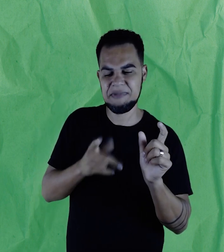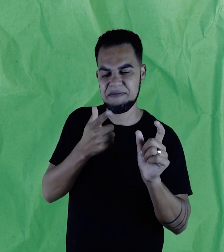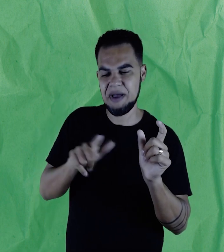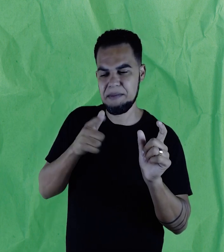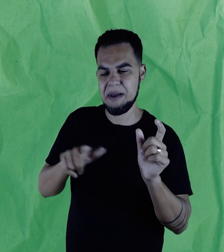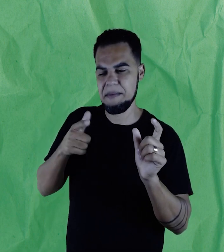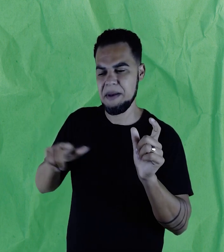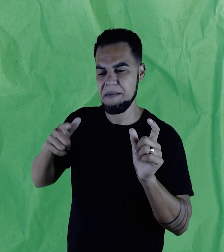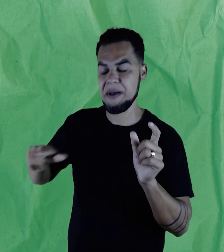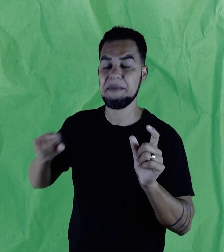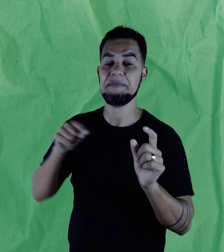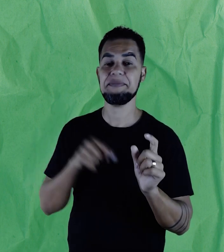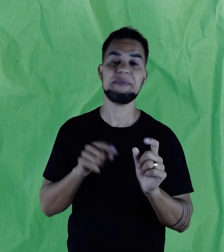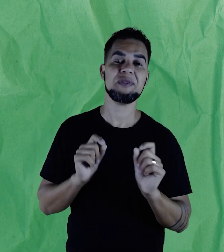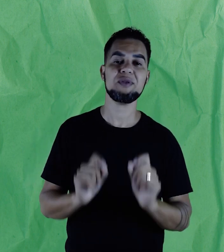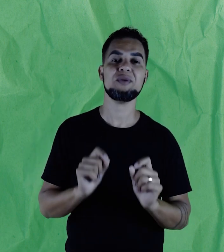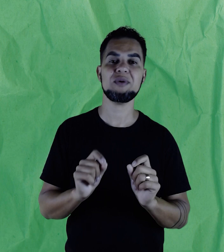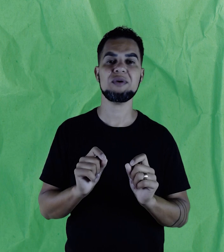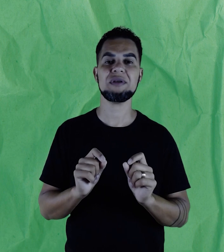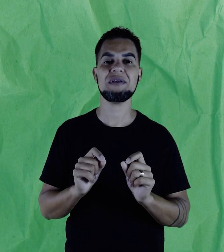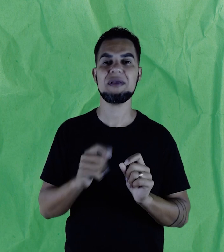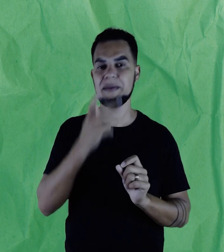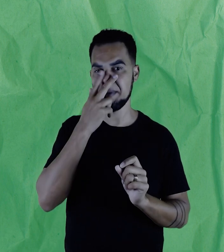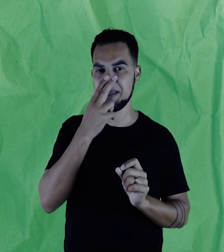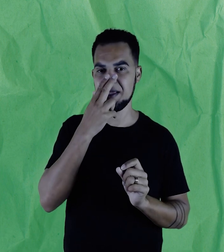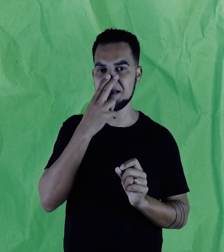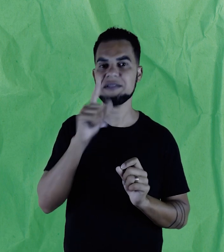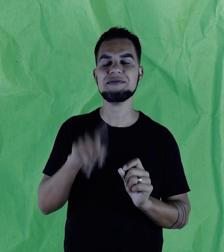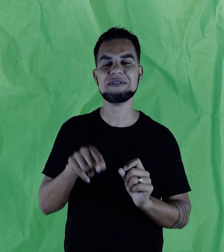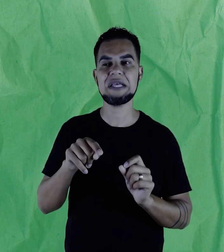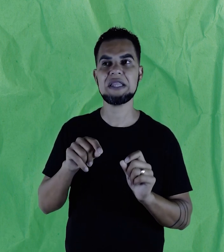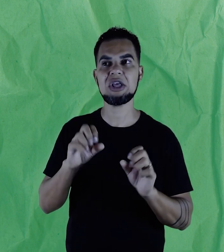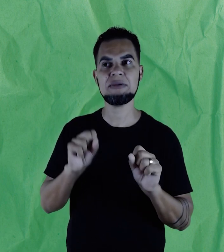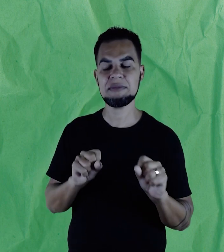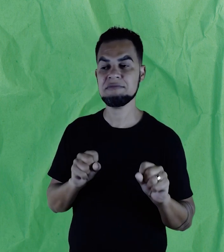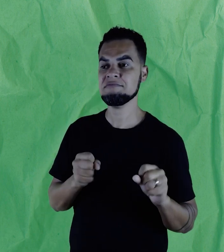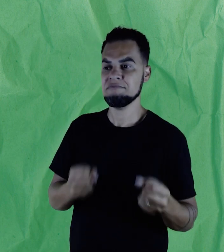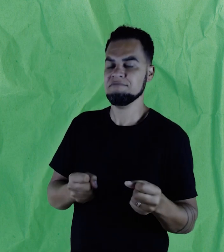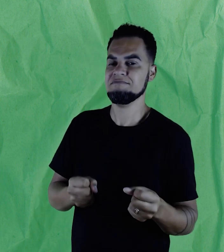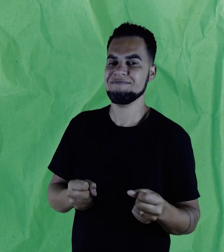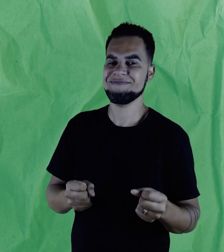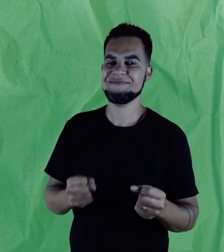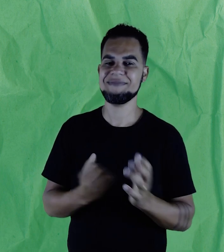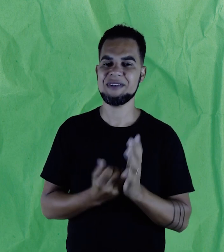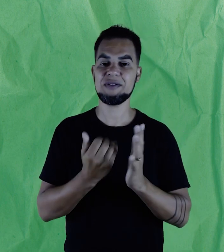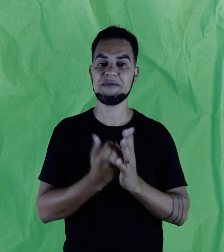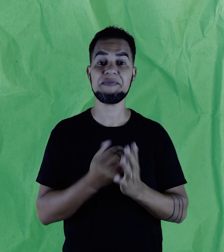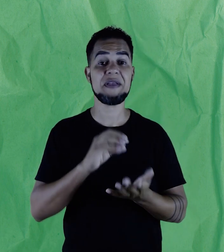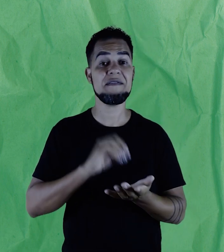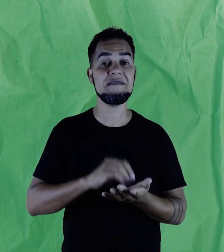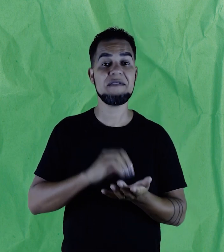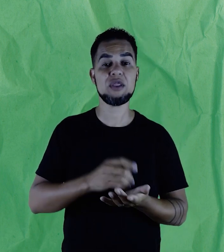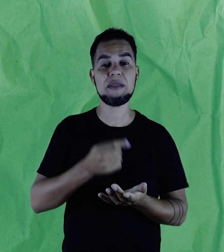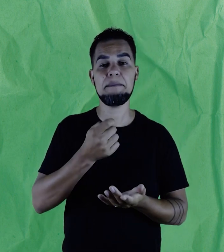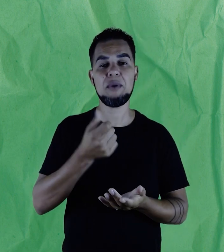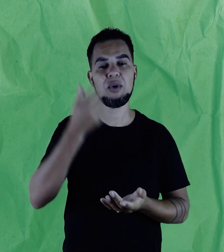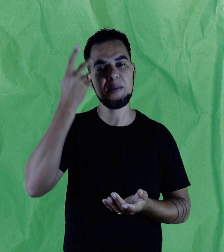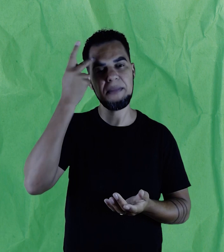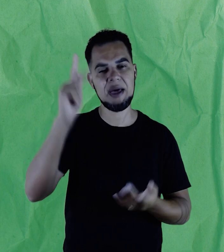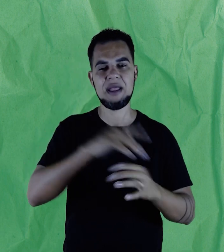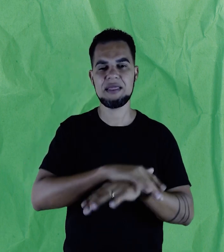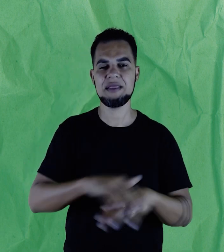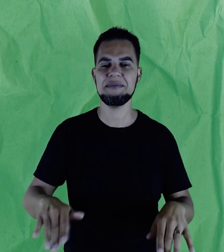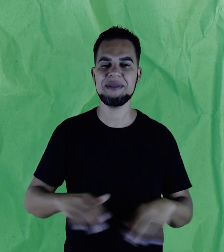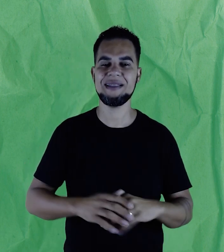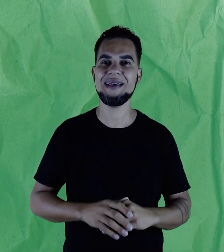da anáfora, você tem uma ênfase maior naquilo que você está querendo destacar. Então, falta pouco para terminar o resumo, falta